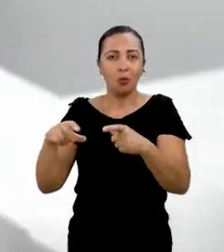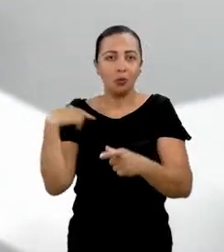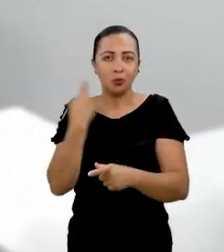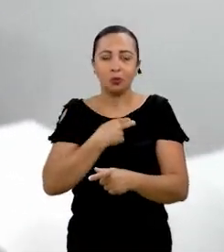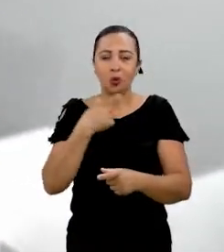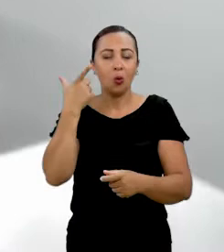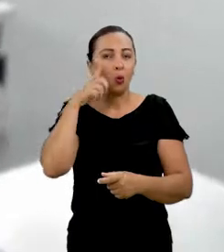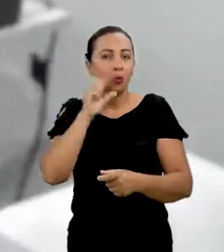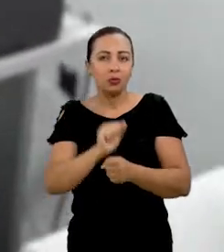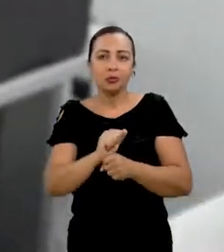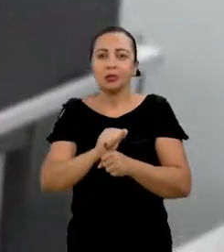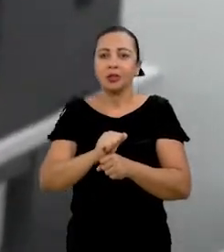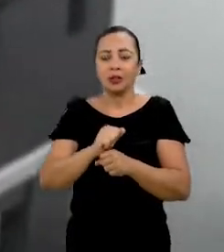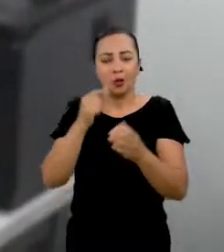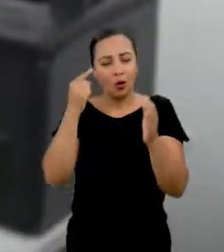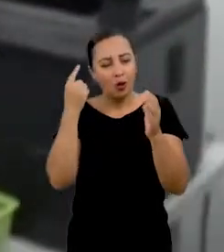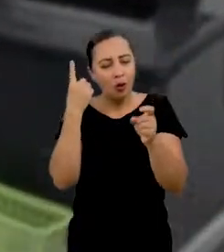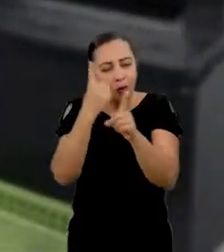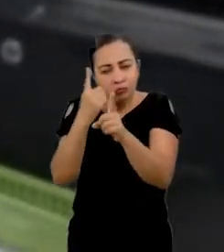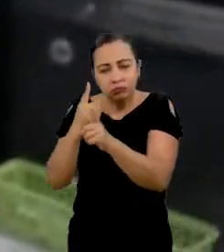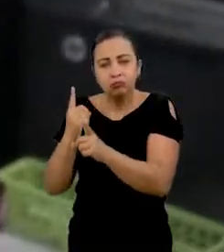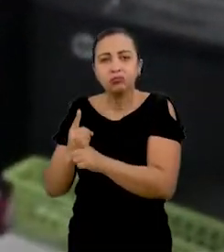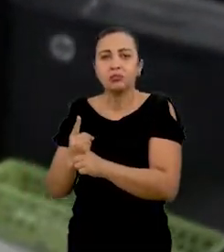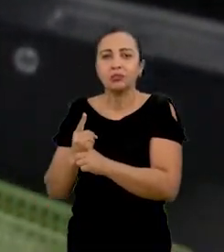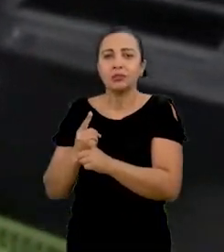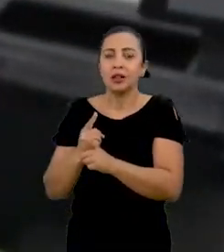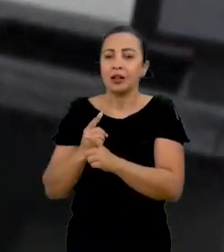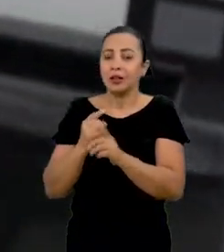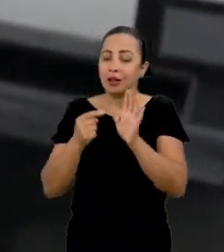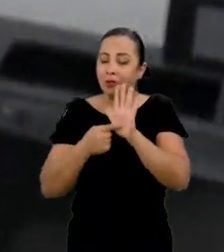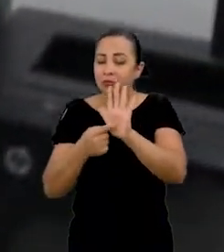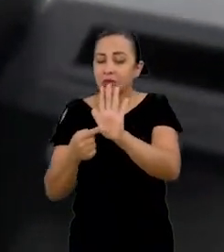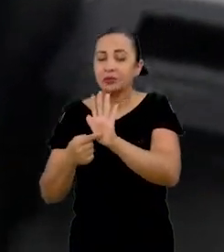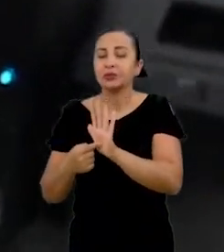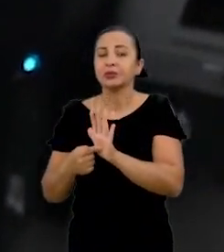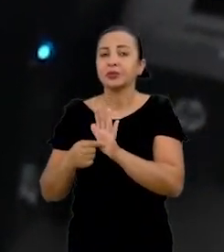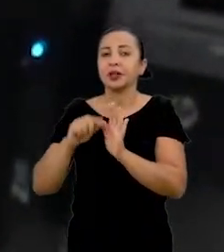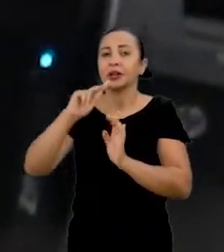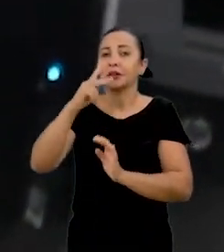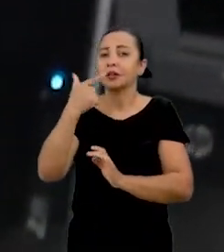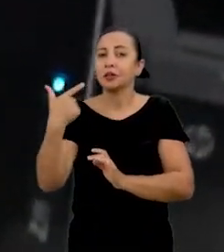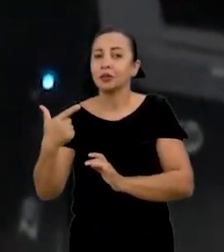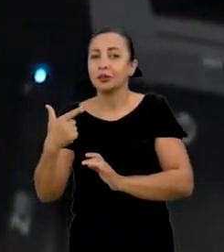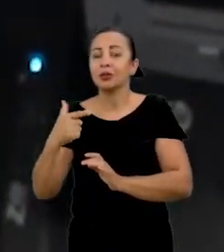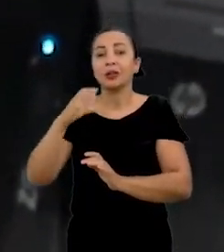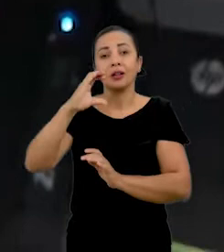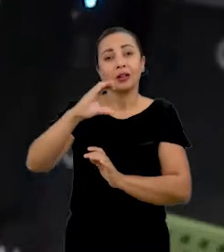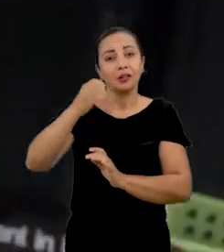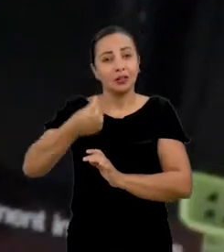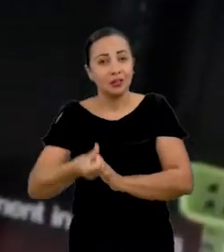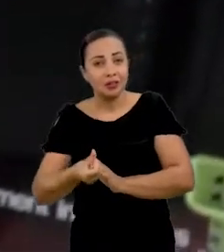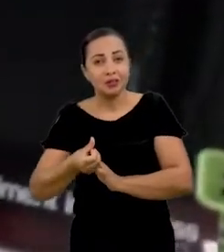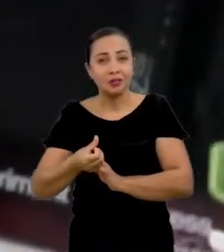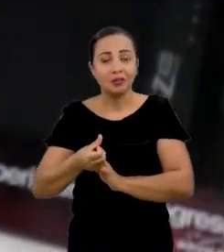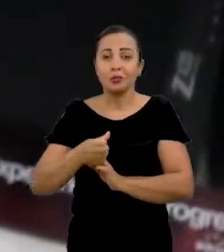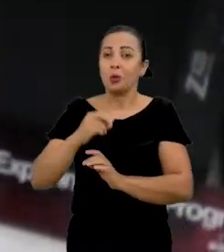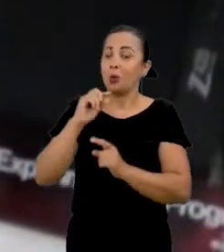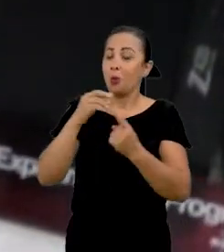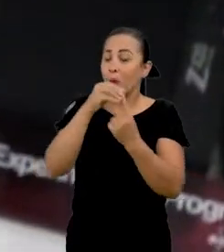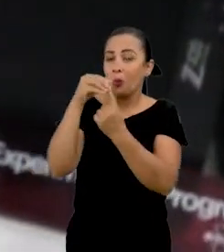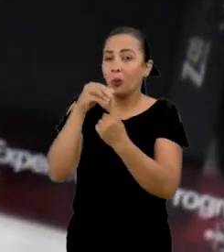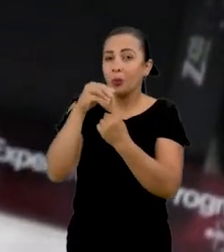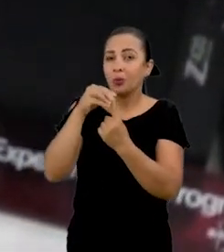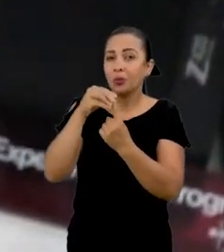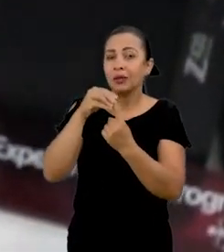nos experimentos, o que nós fazemos aqui é um monitoramento da composição química, onde